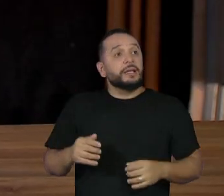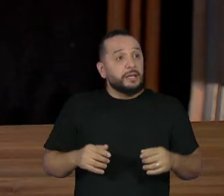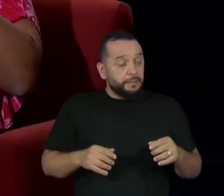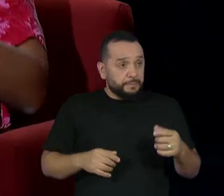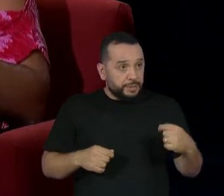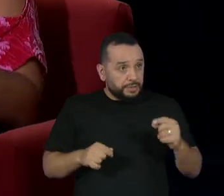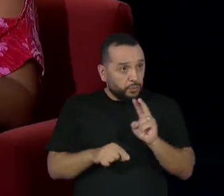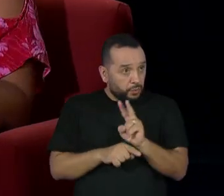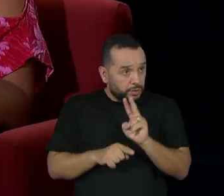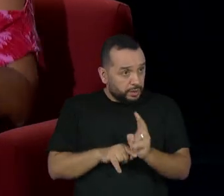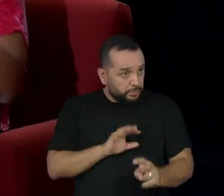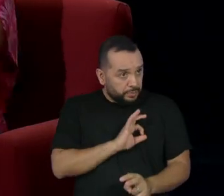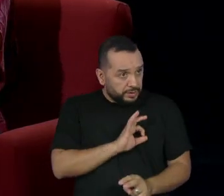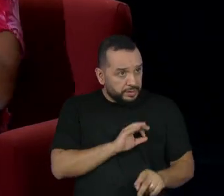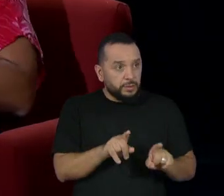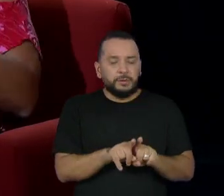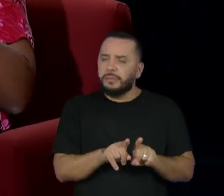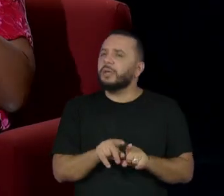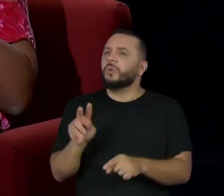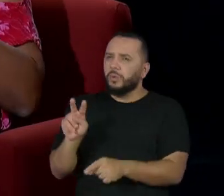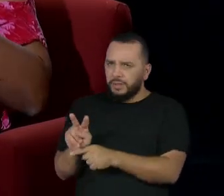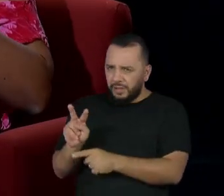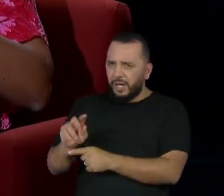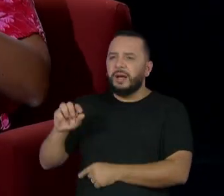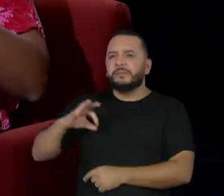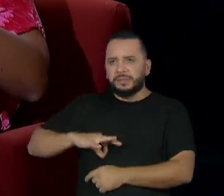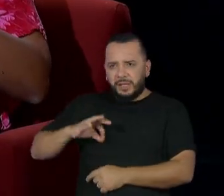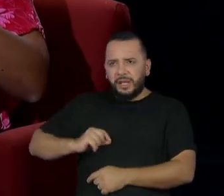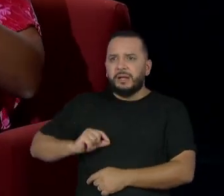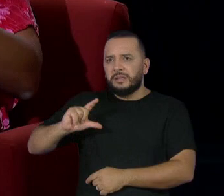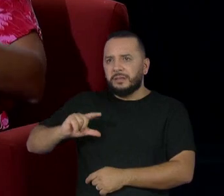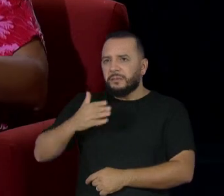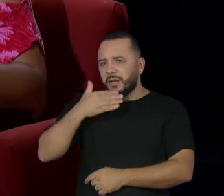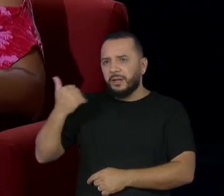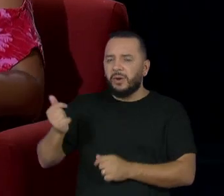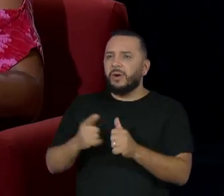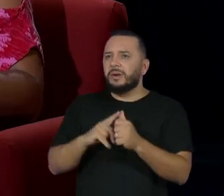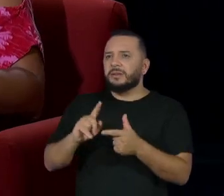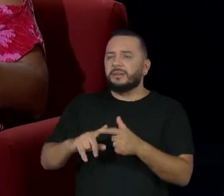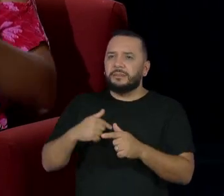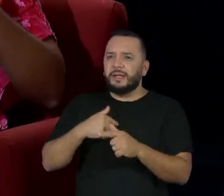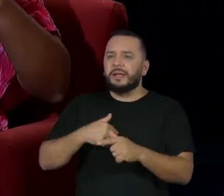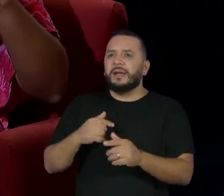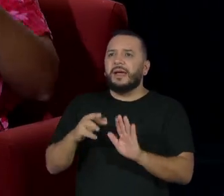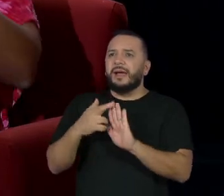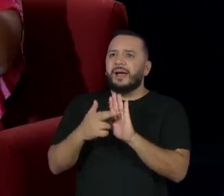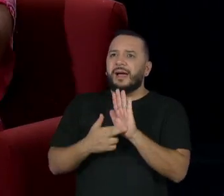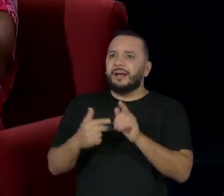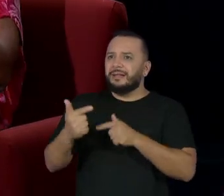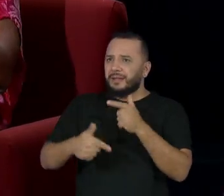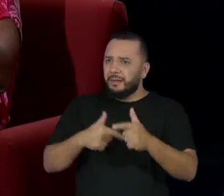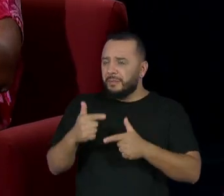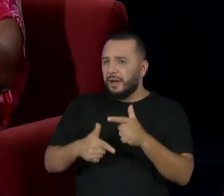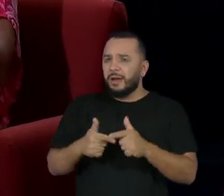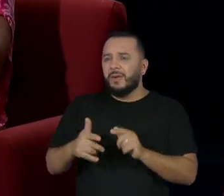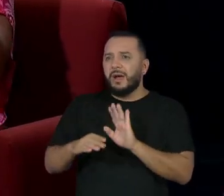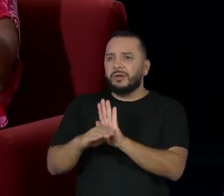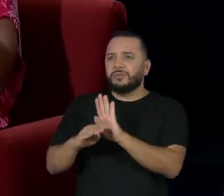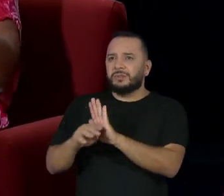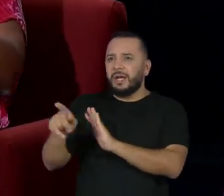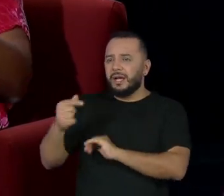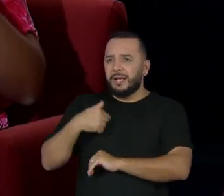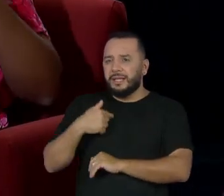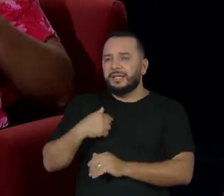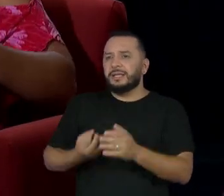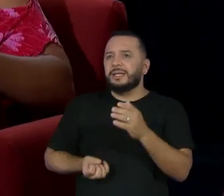também. Precisam também. Precisam receber melhor também. Eles precisam ser colocados numa dinâmica de trabalho que, de fato, dê condição de construir